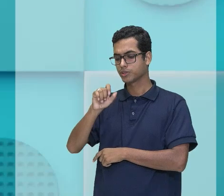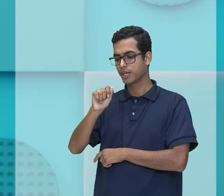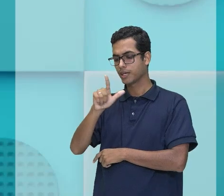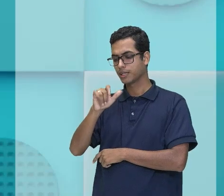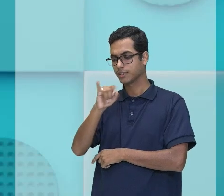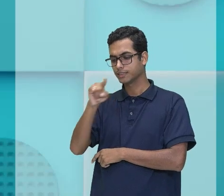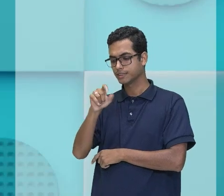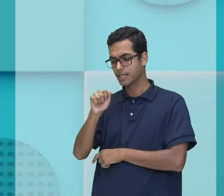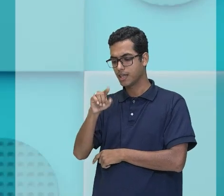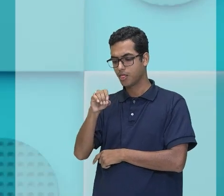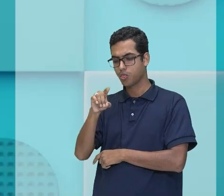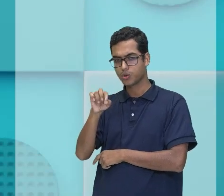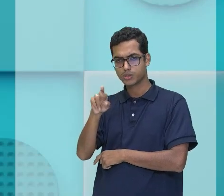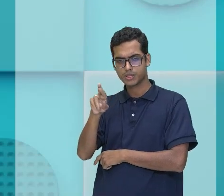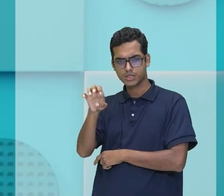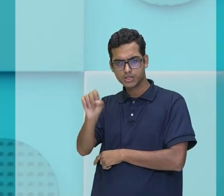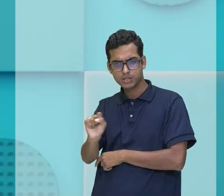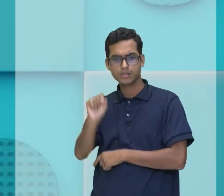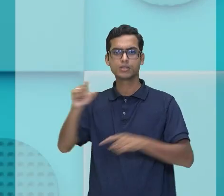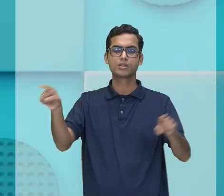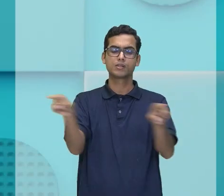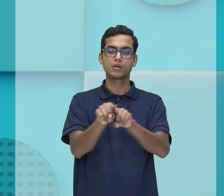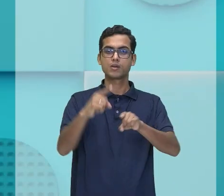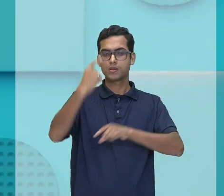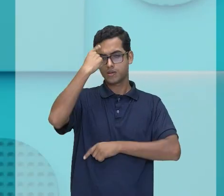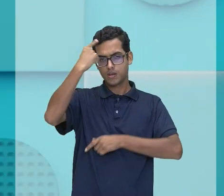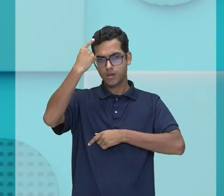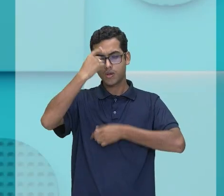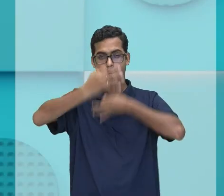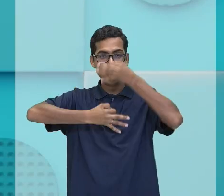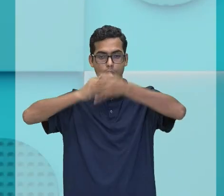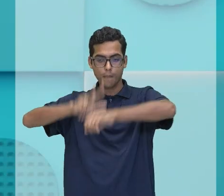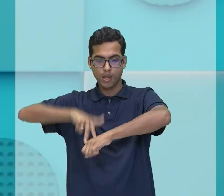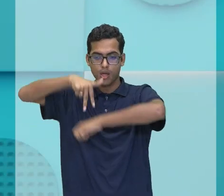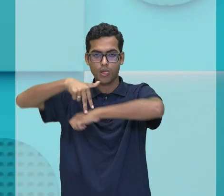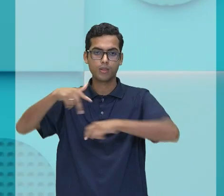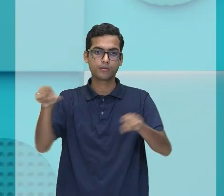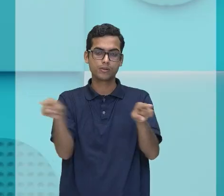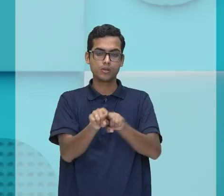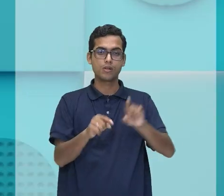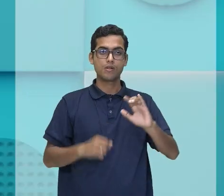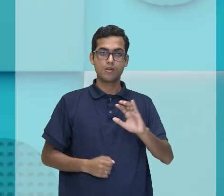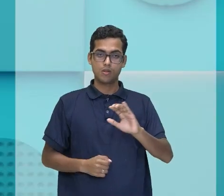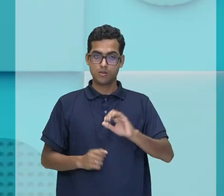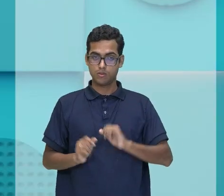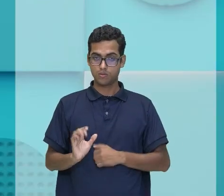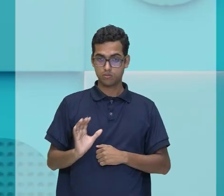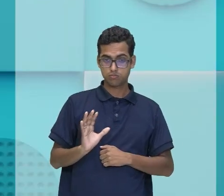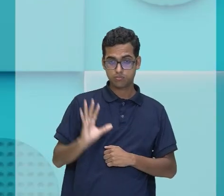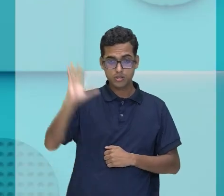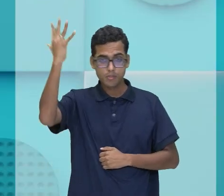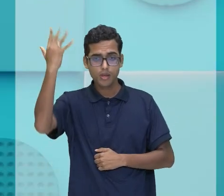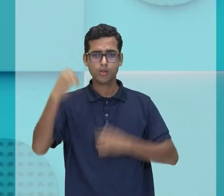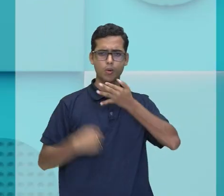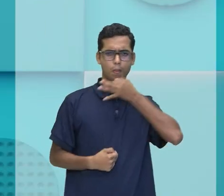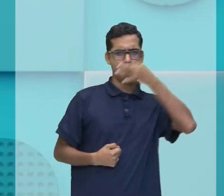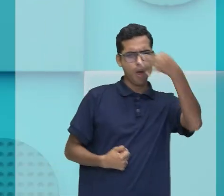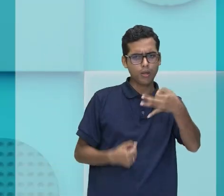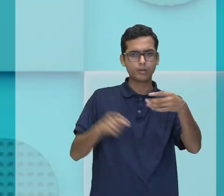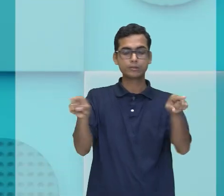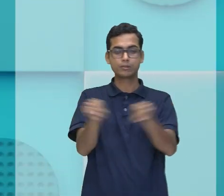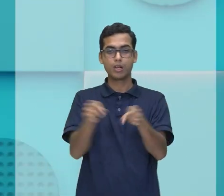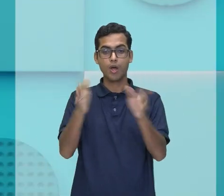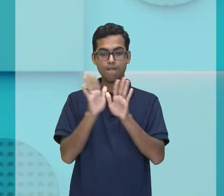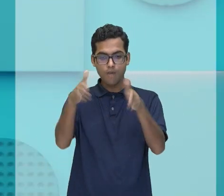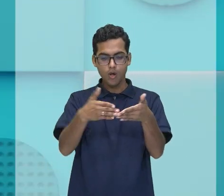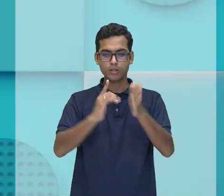Nós falamos de posicionamento crítico, nós falamos de diferença entre fato e opinião, e agora nós estamos aplicando em gênero textual, né?